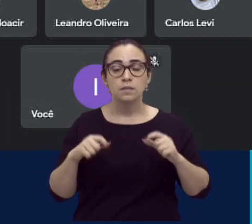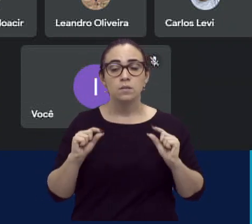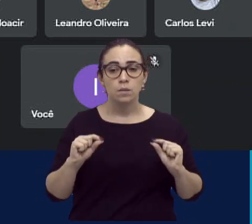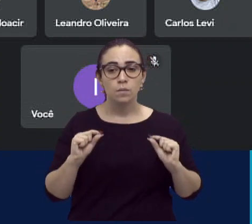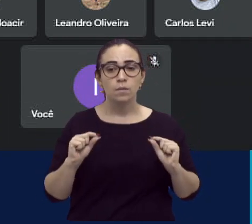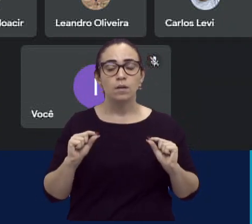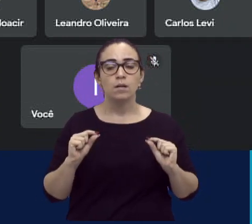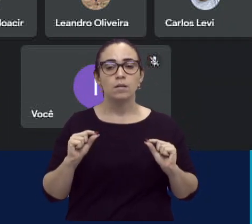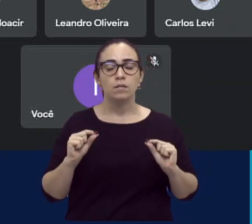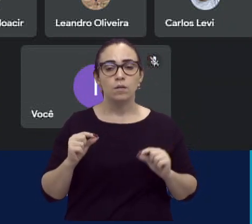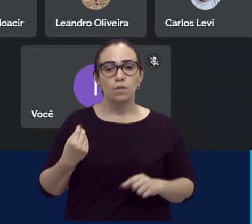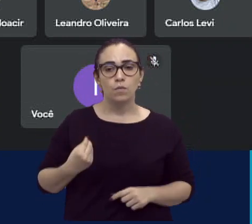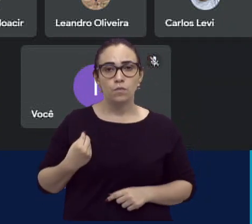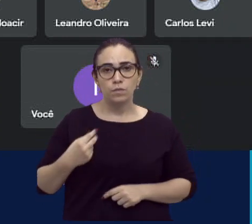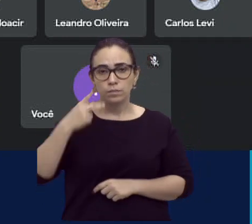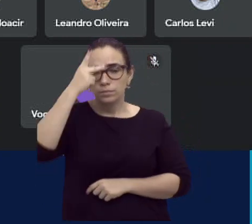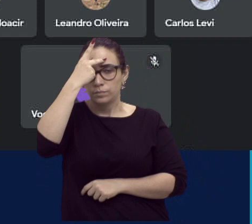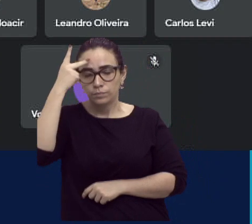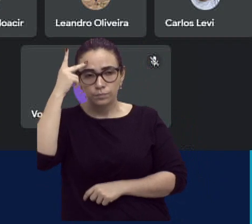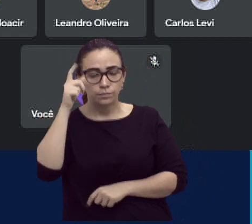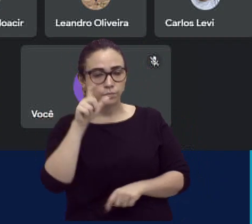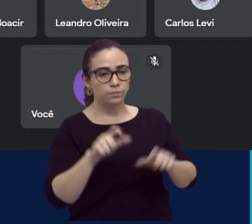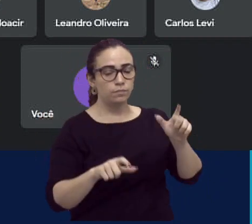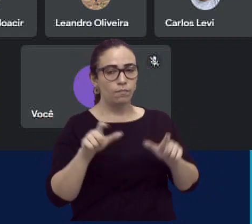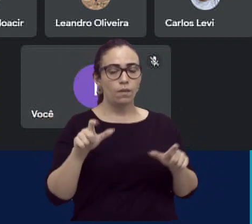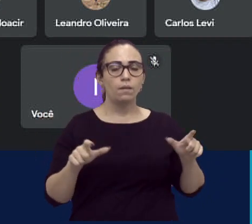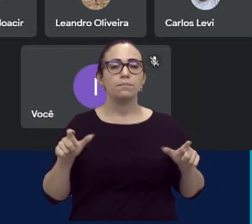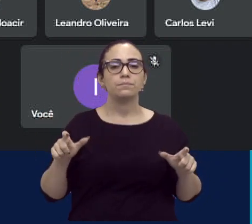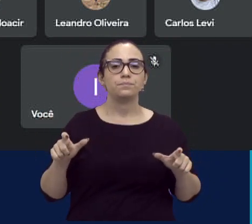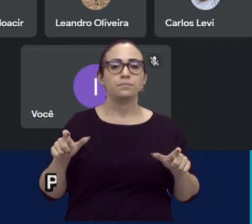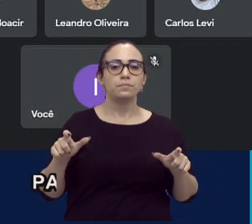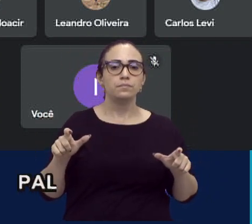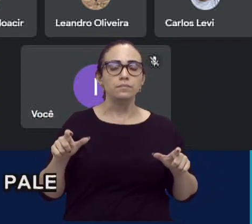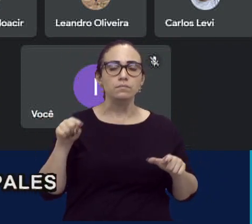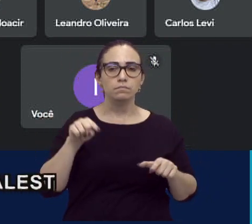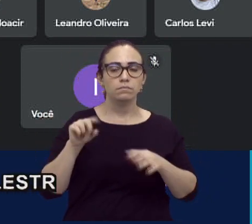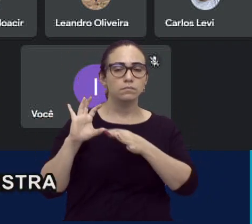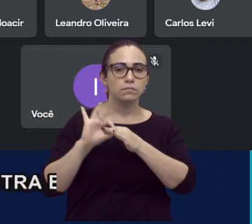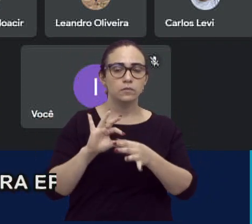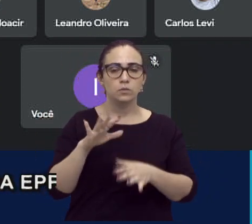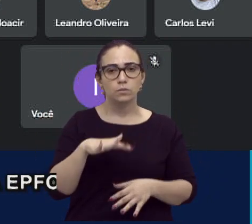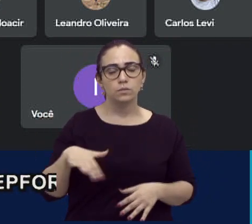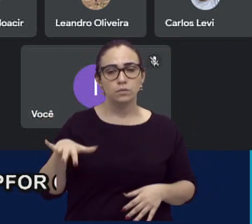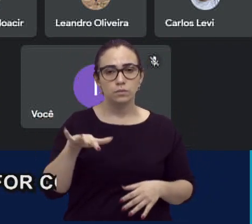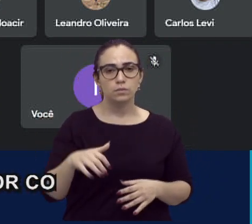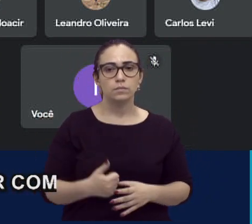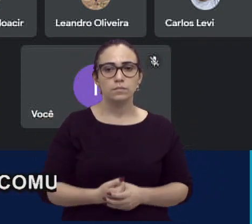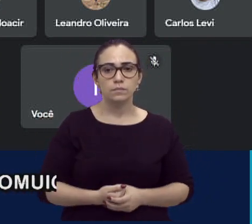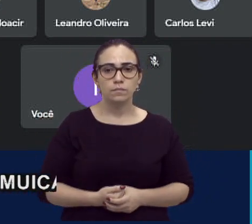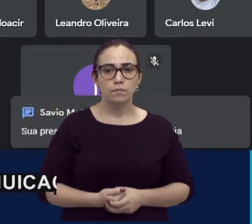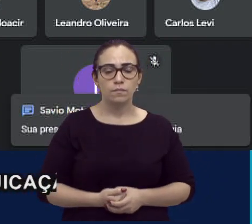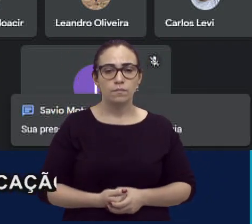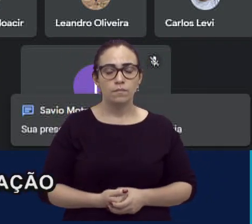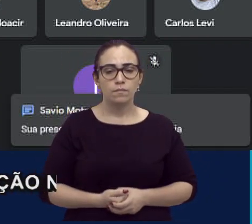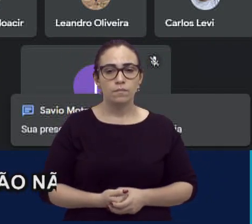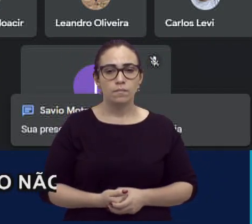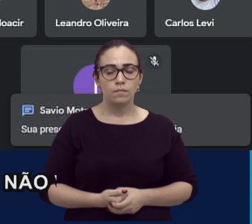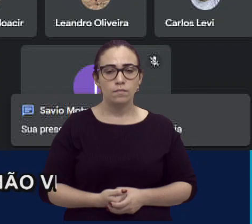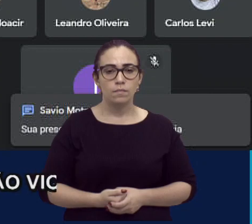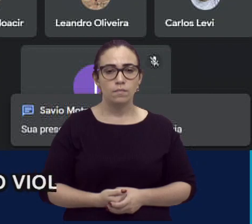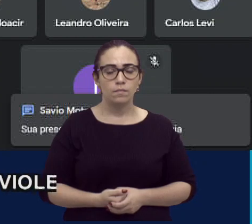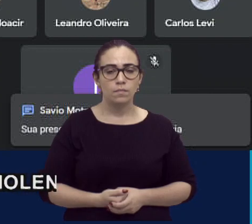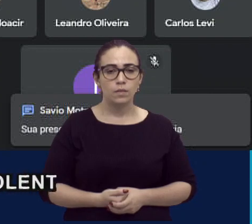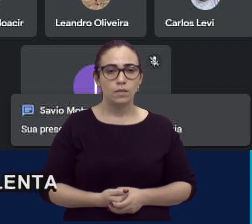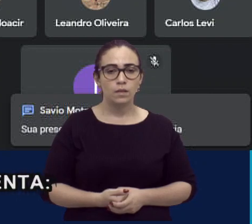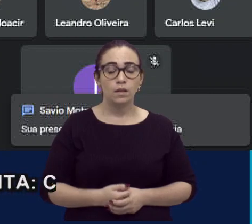para a sobrevivência de quem está nesse contexto. E o bacana é que a